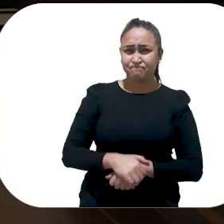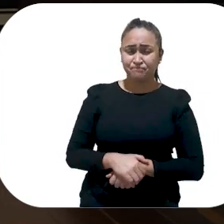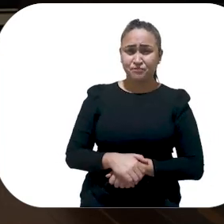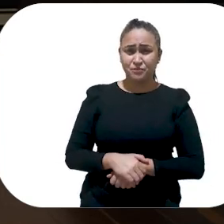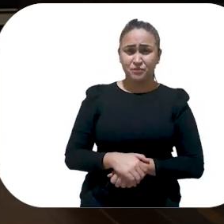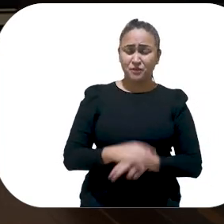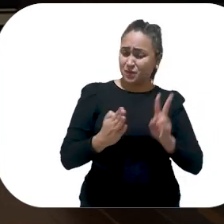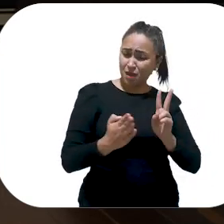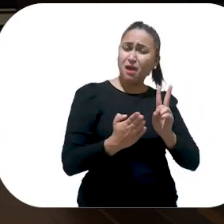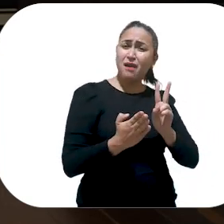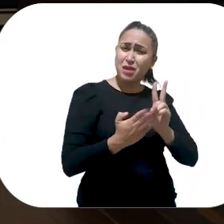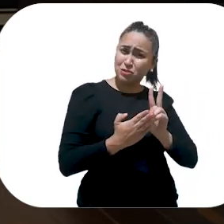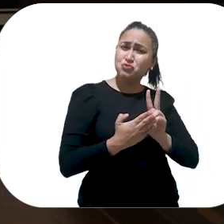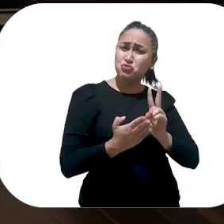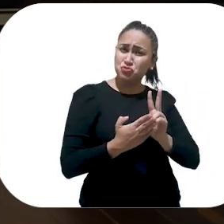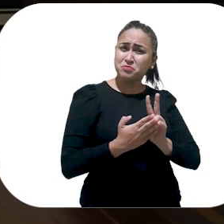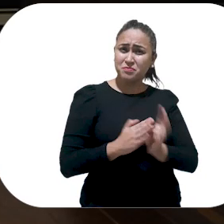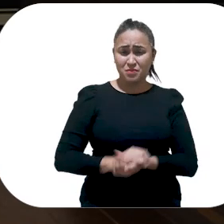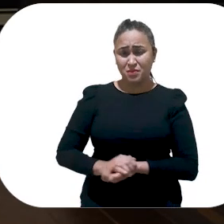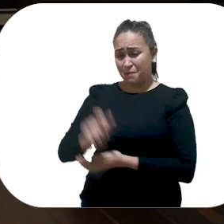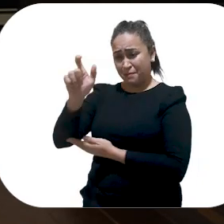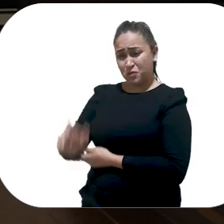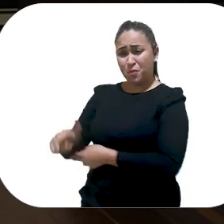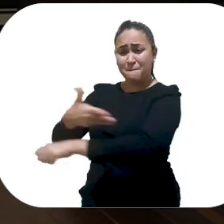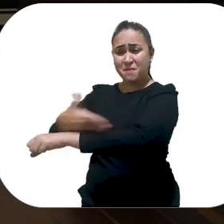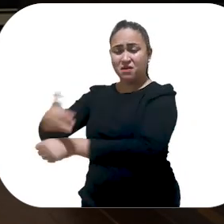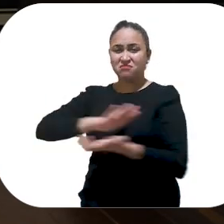Índio esfolado pelo branco.